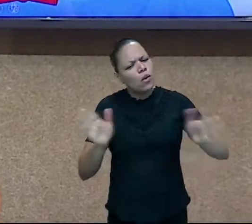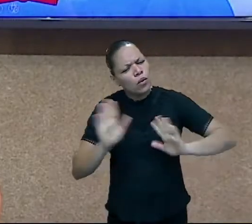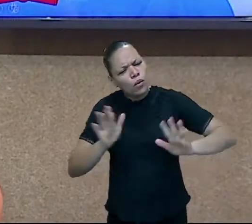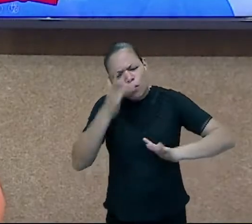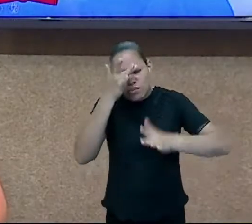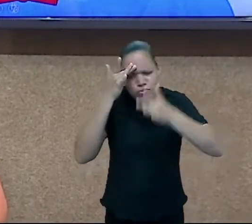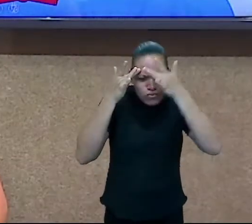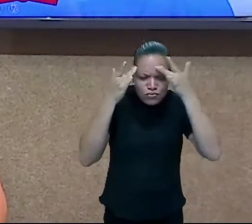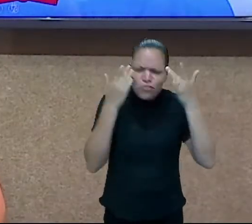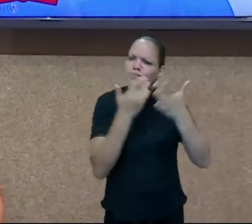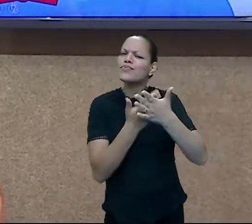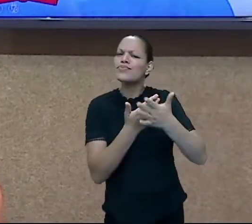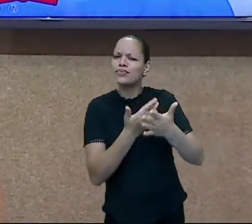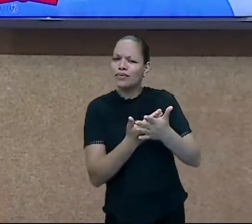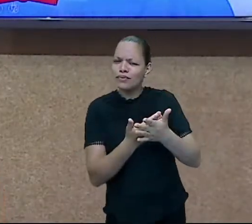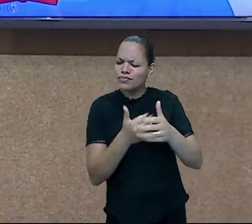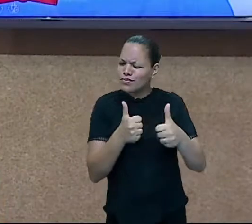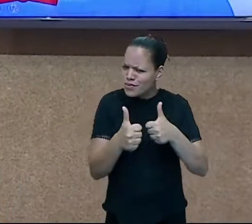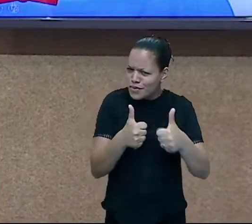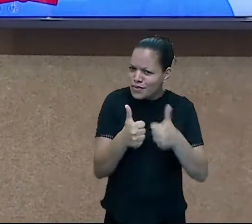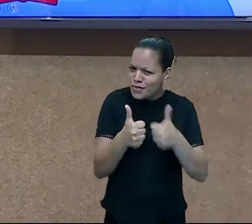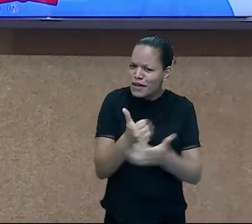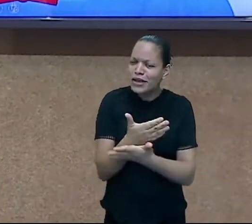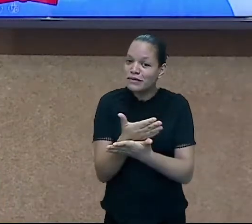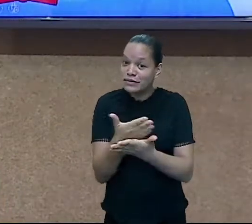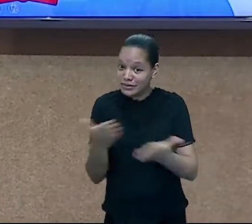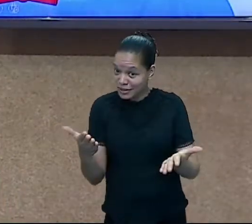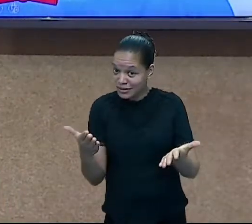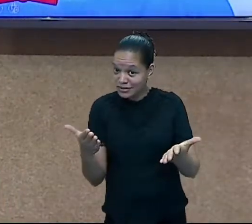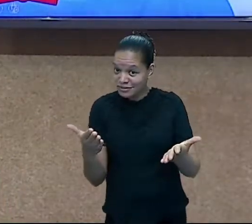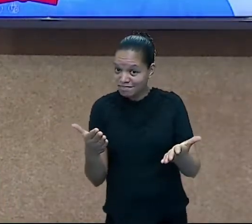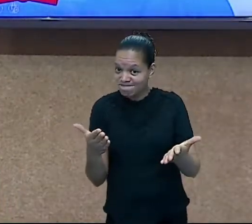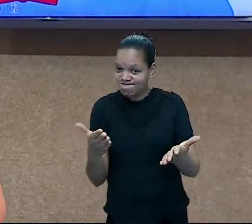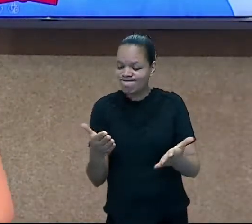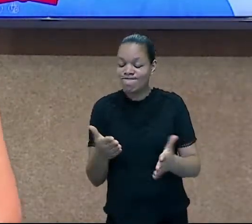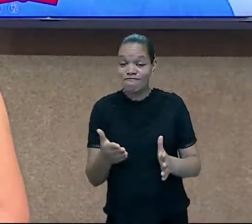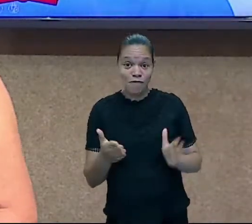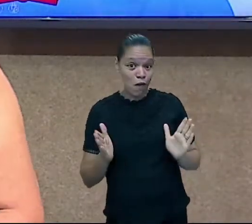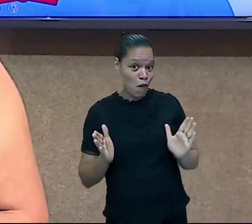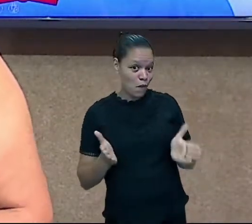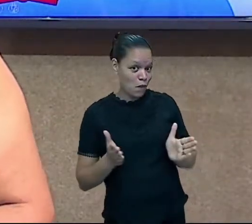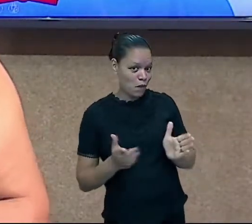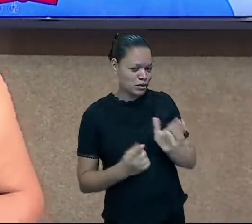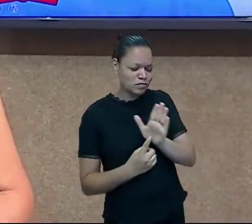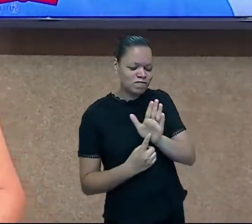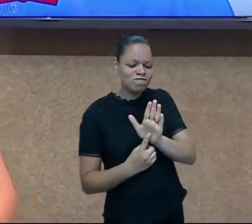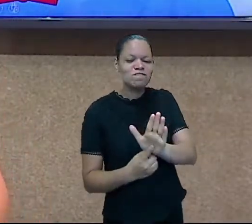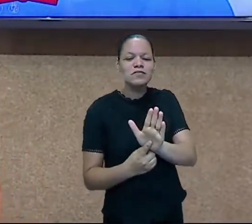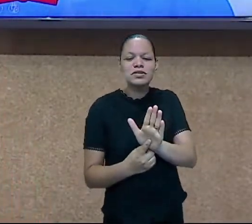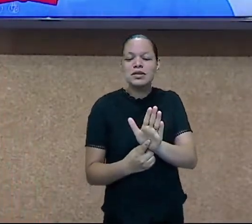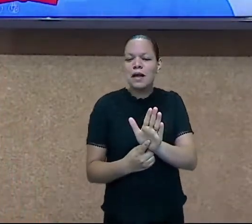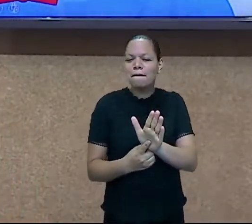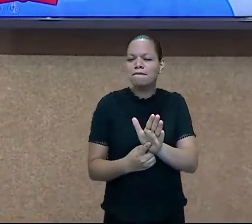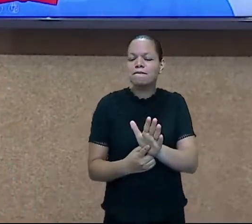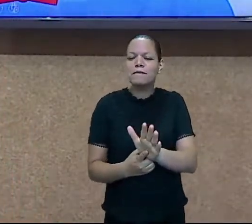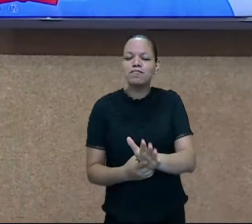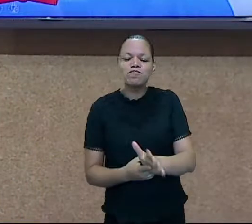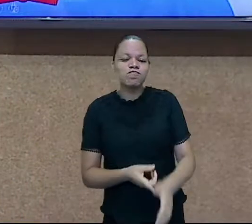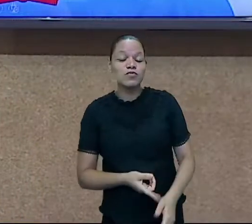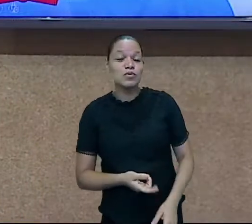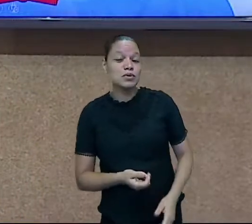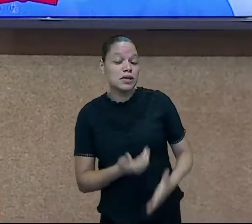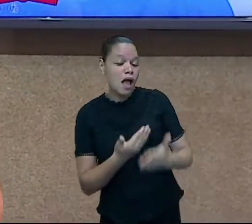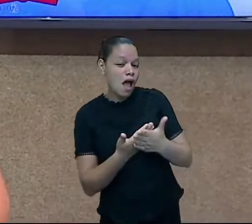Olá, estudantes! Tudo bem com vocês? Vamos iniciar agora a nossa aula de número